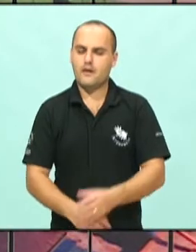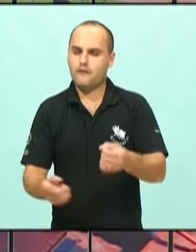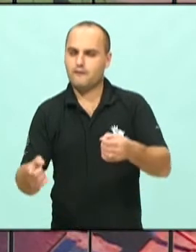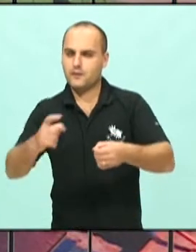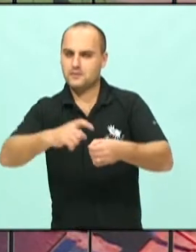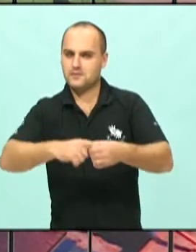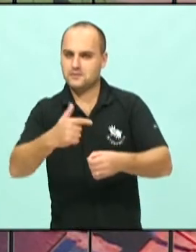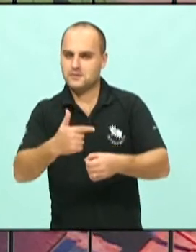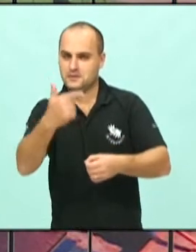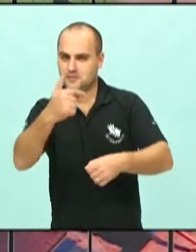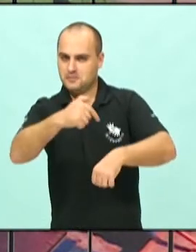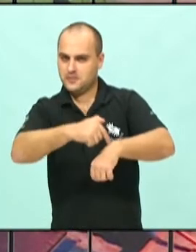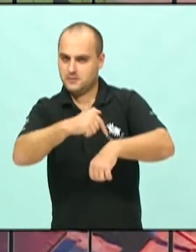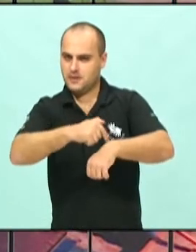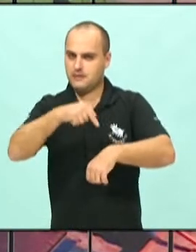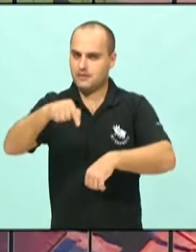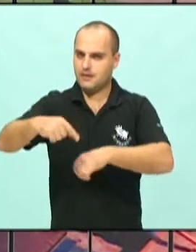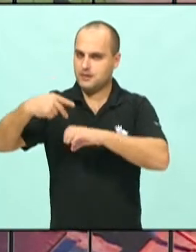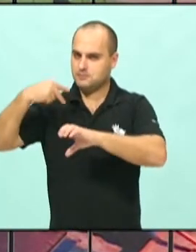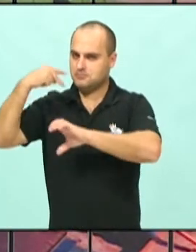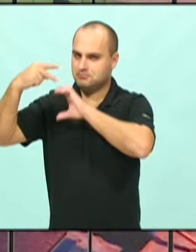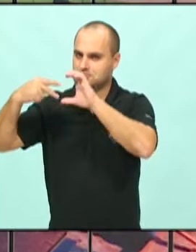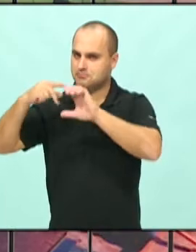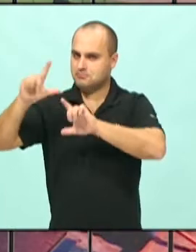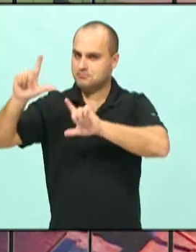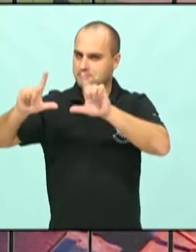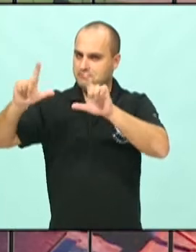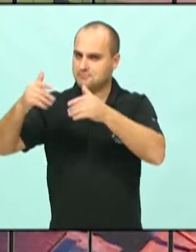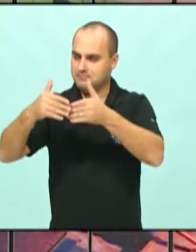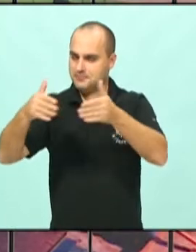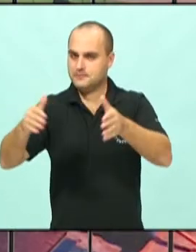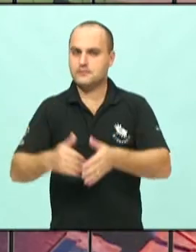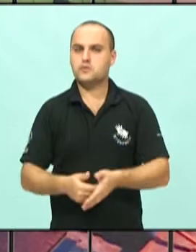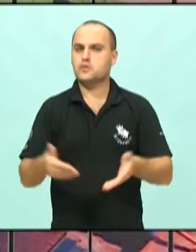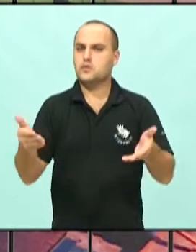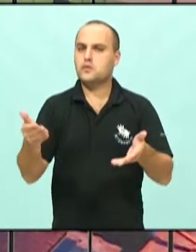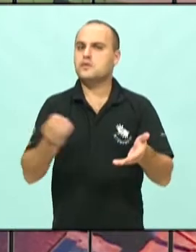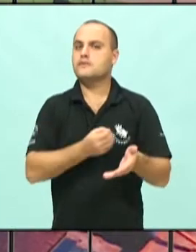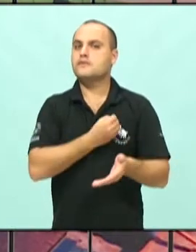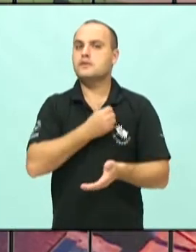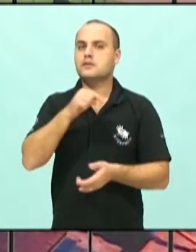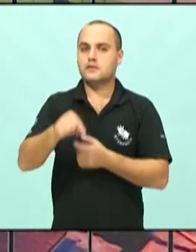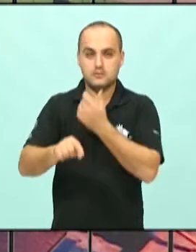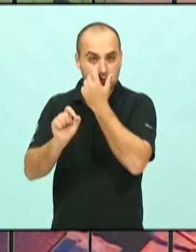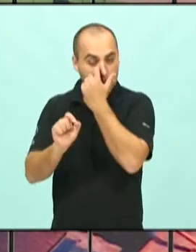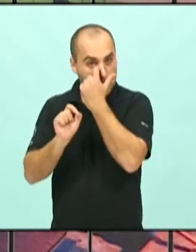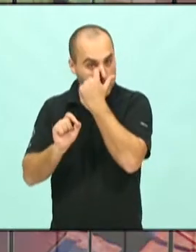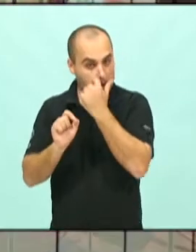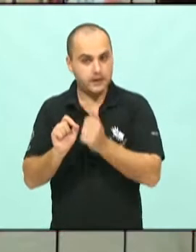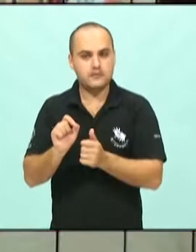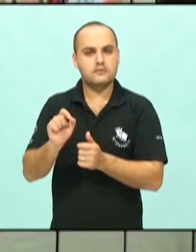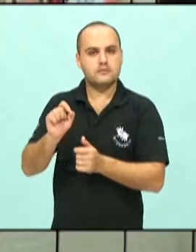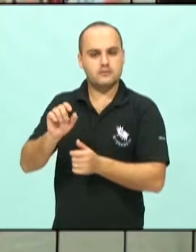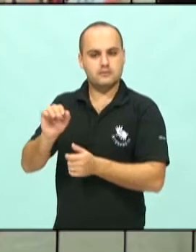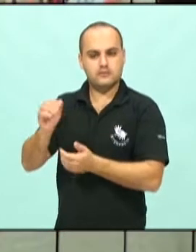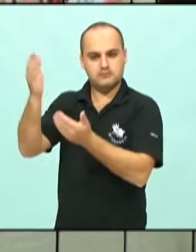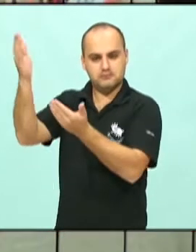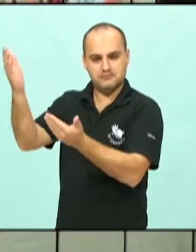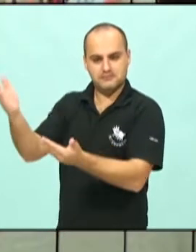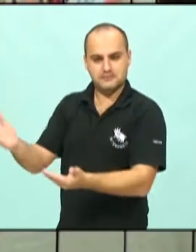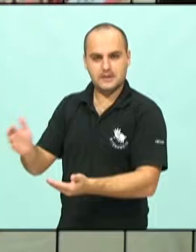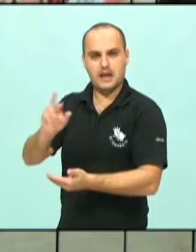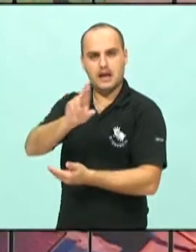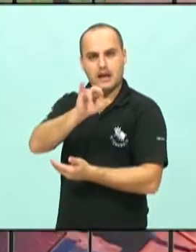Voltamos com o segundo bloco do Câmara Aberta. Hoje participa conosco o violonista e compositor itajaiense